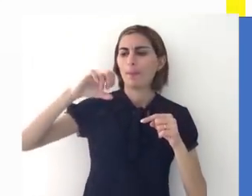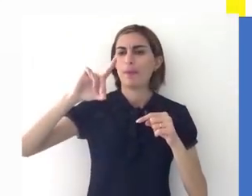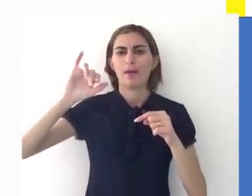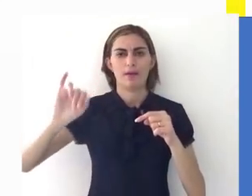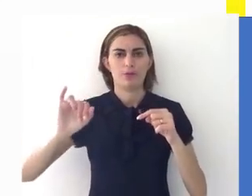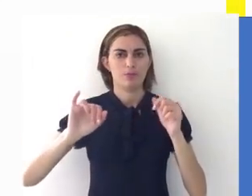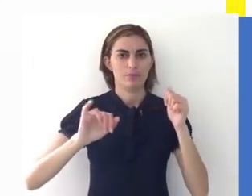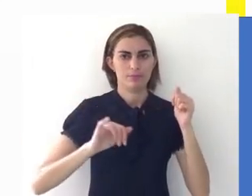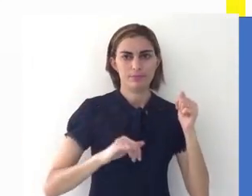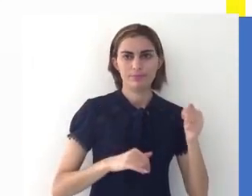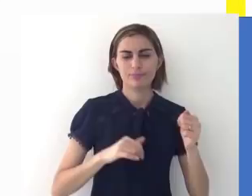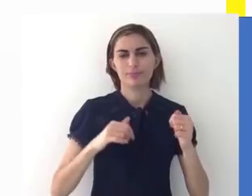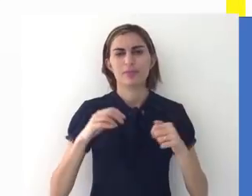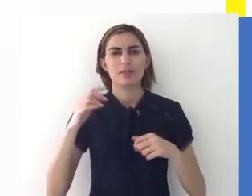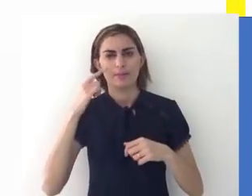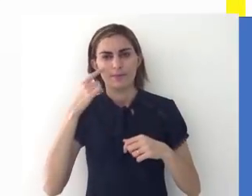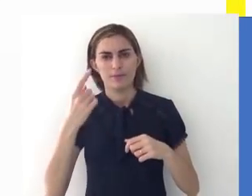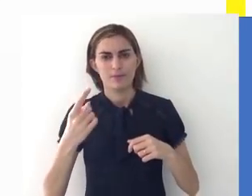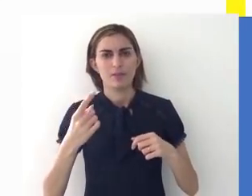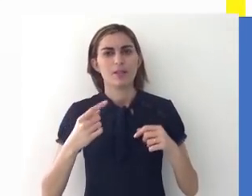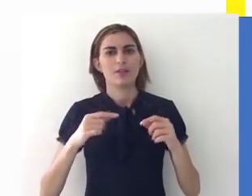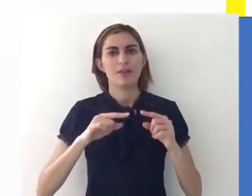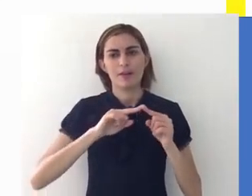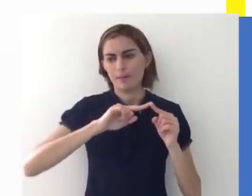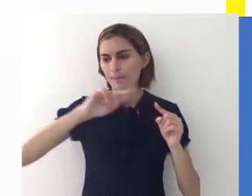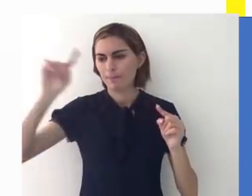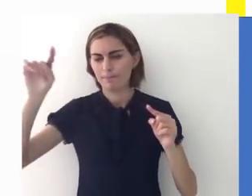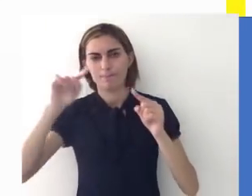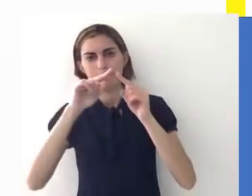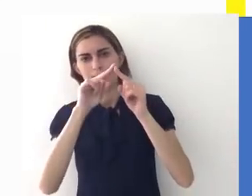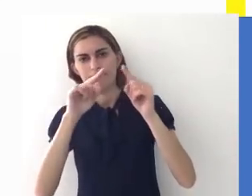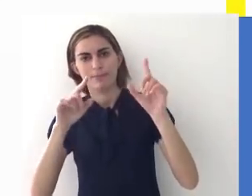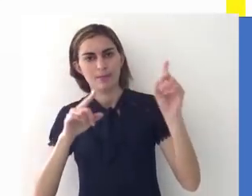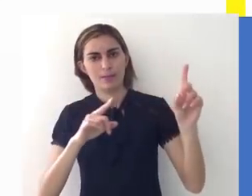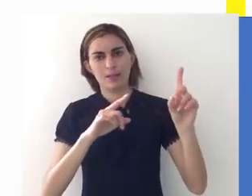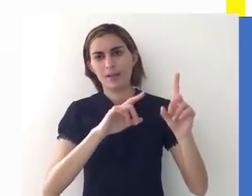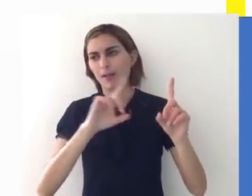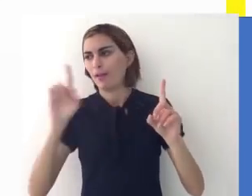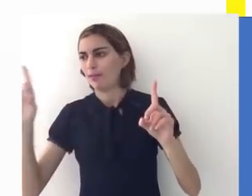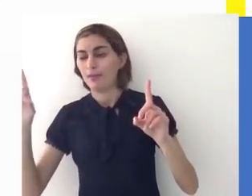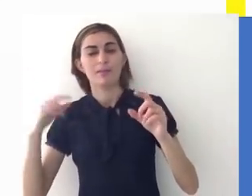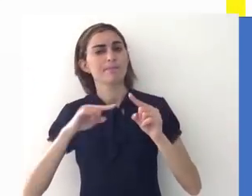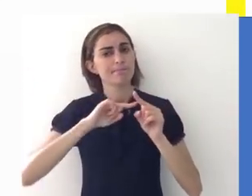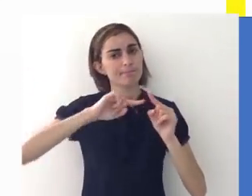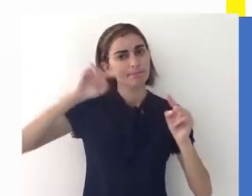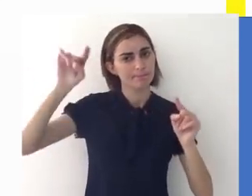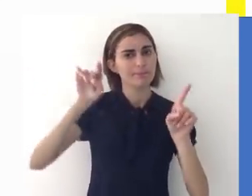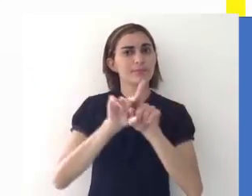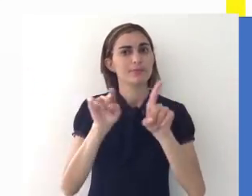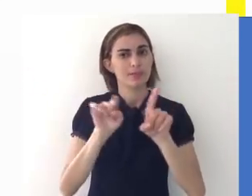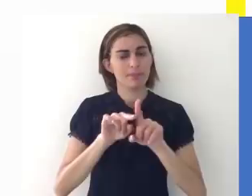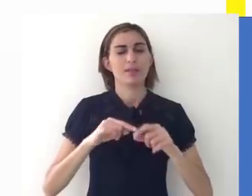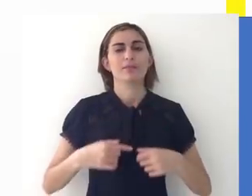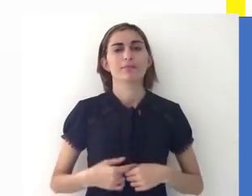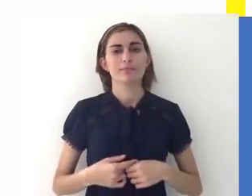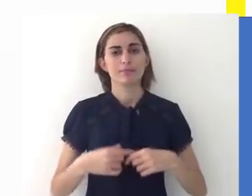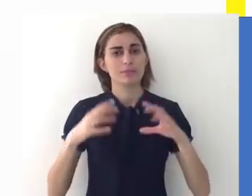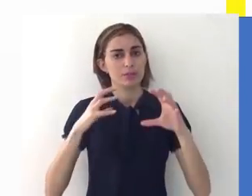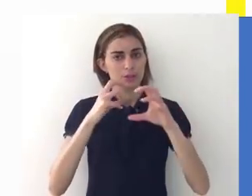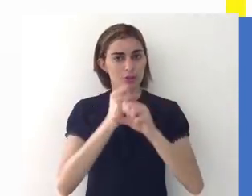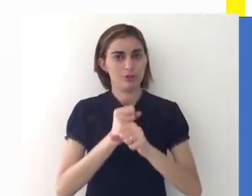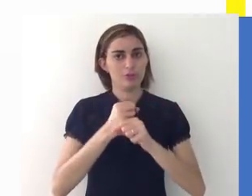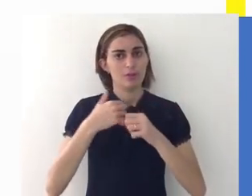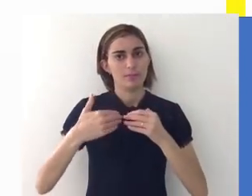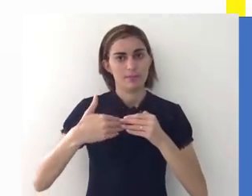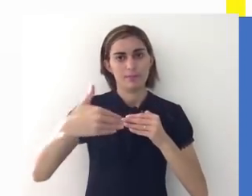médio. A diagonal de A a C está cortada no meio dela e a diagonal de B a D se cruzam ali